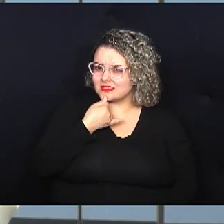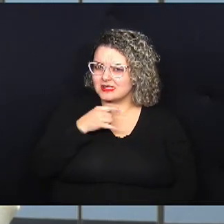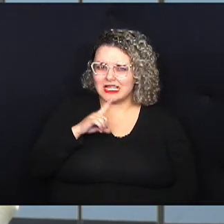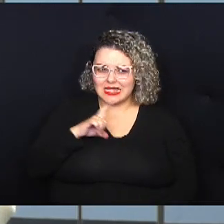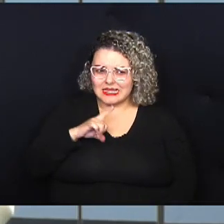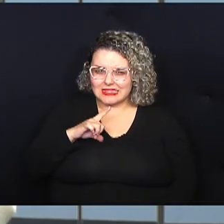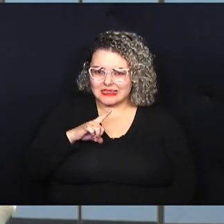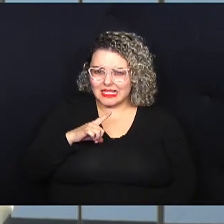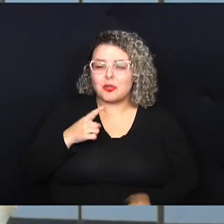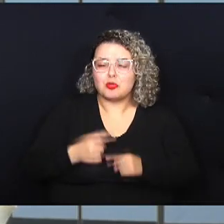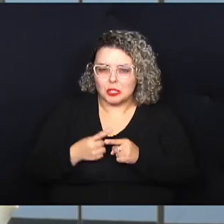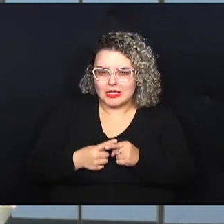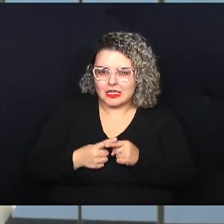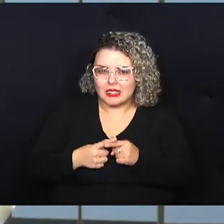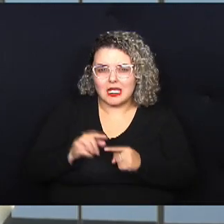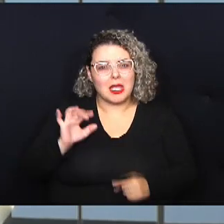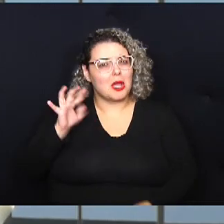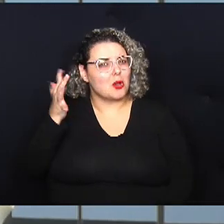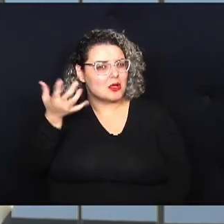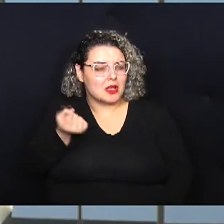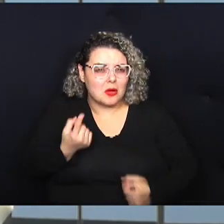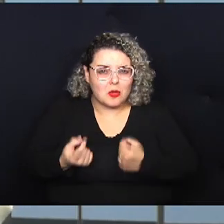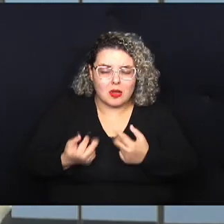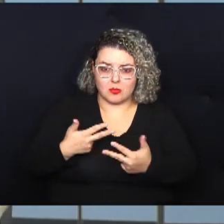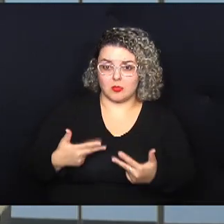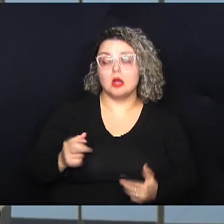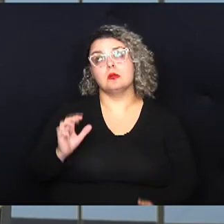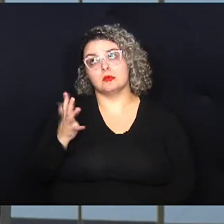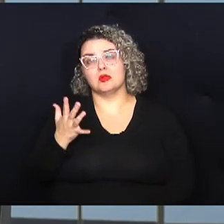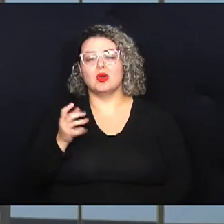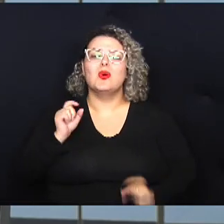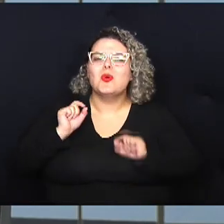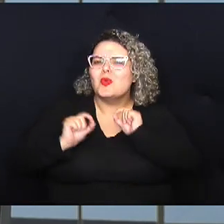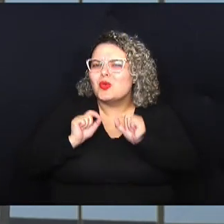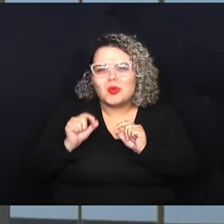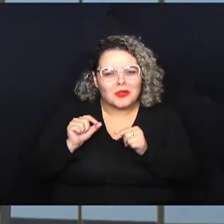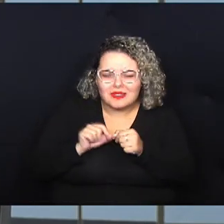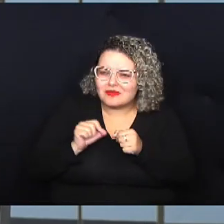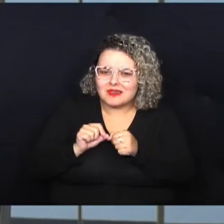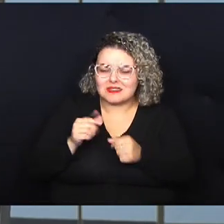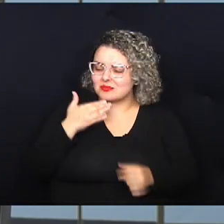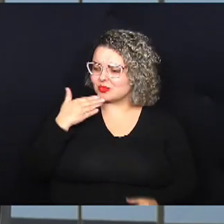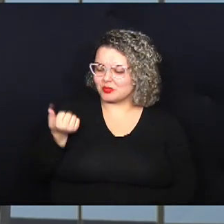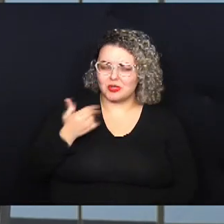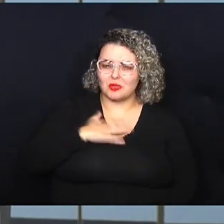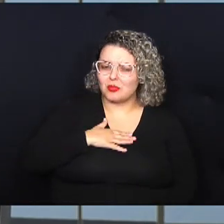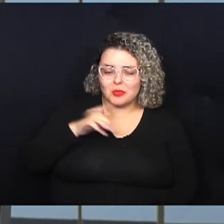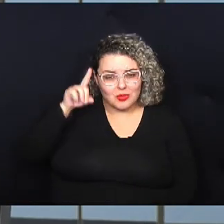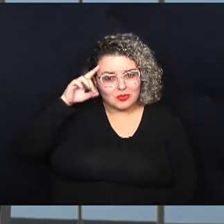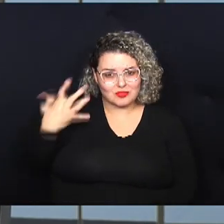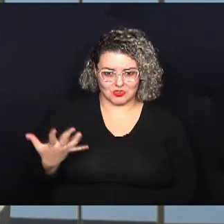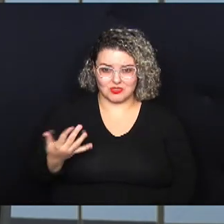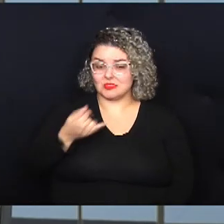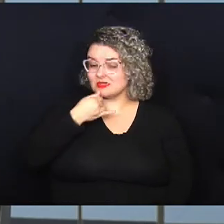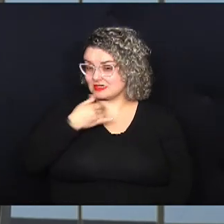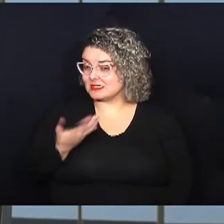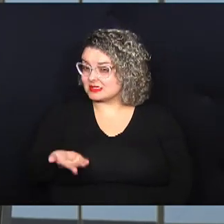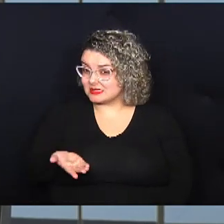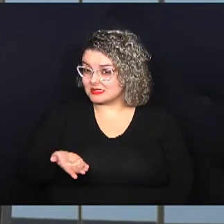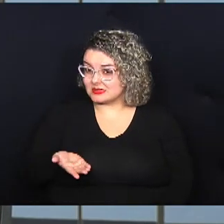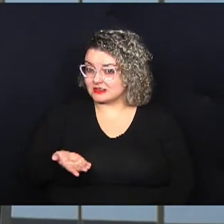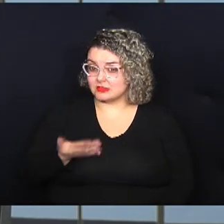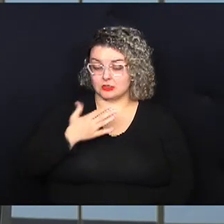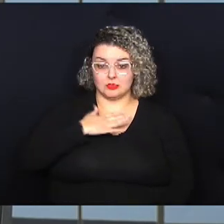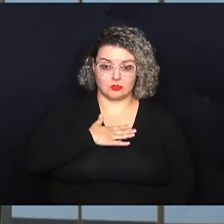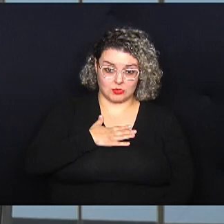origem? Aconteceu alguma coisa? Tá, aconteceu. O que eu posso fazer para melhorar o meu dia com essa tristeza? Né? Que no meu